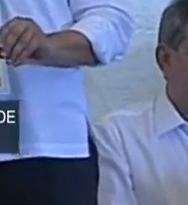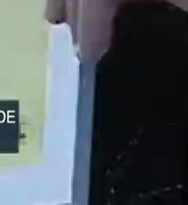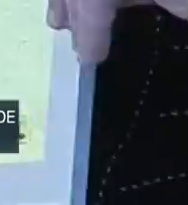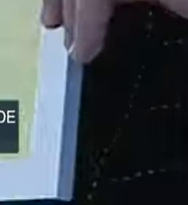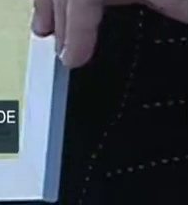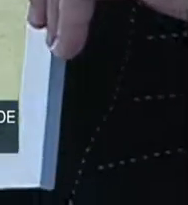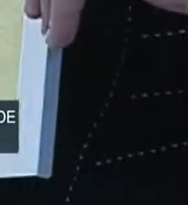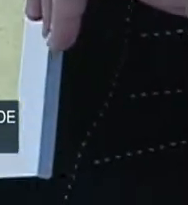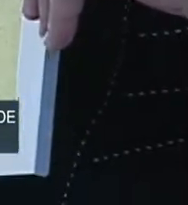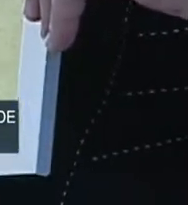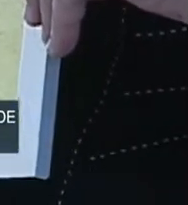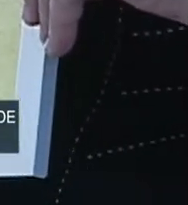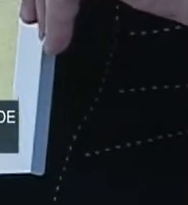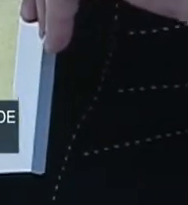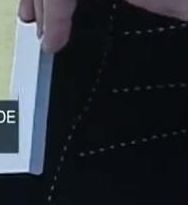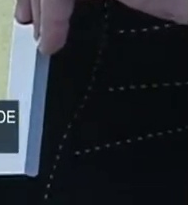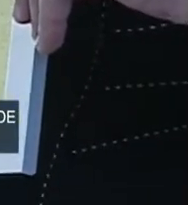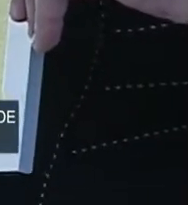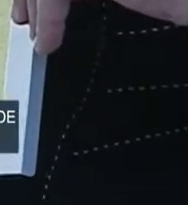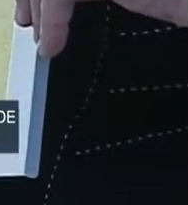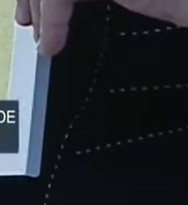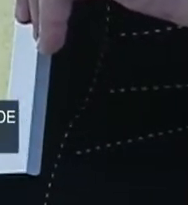E aí